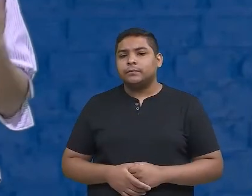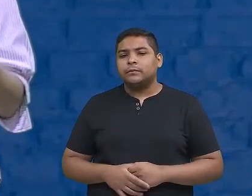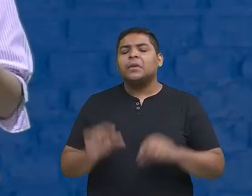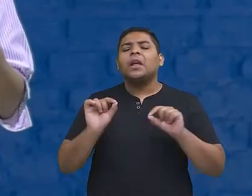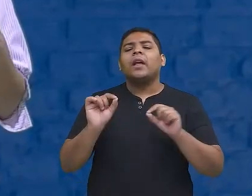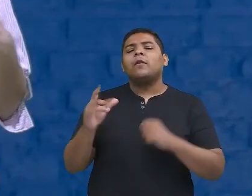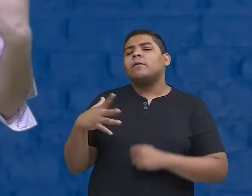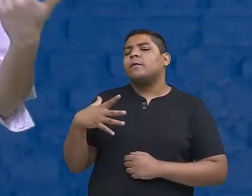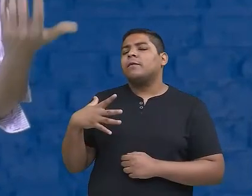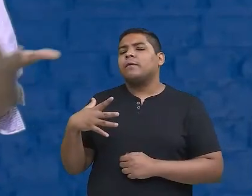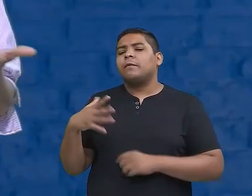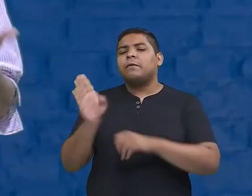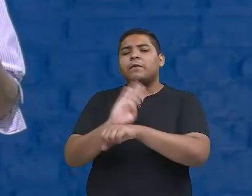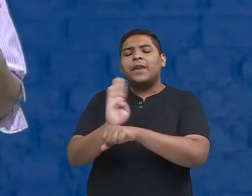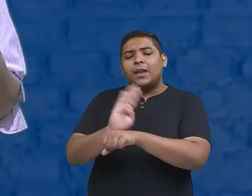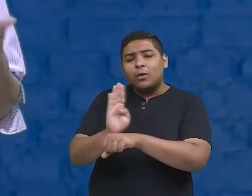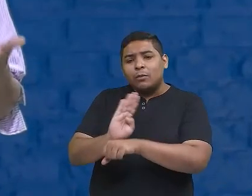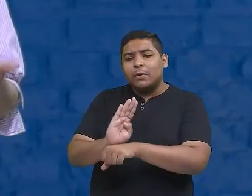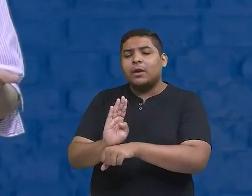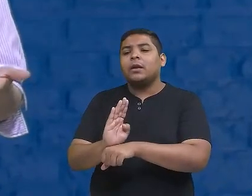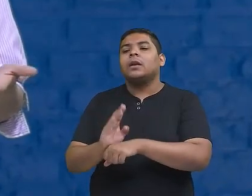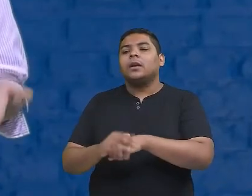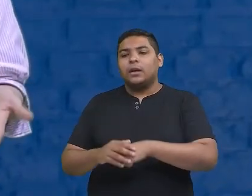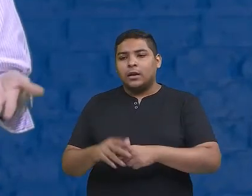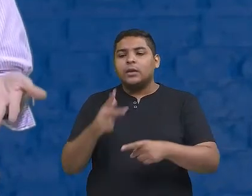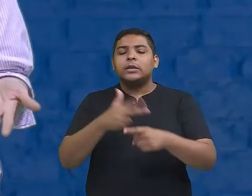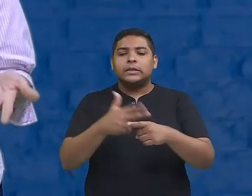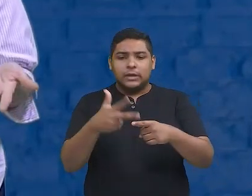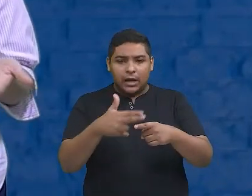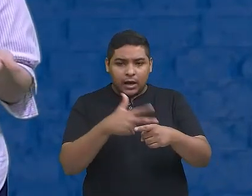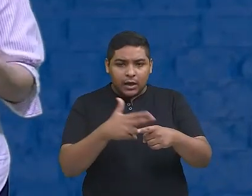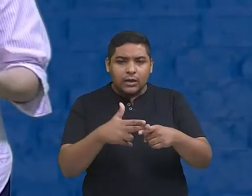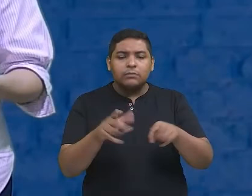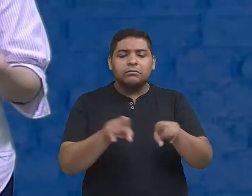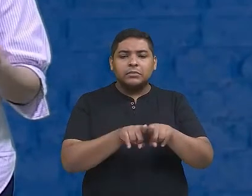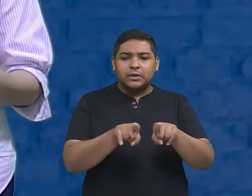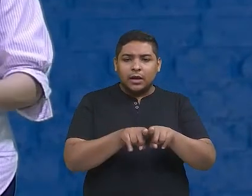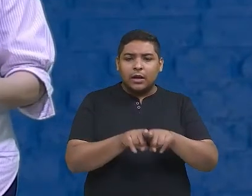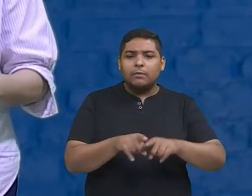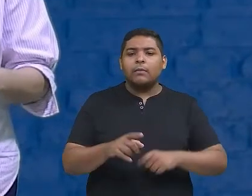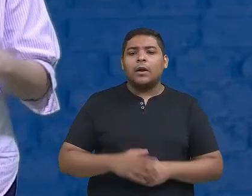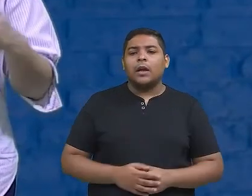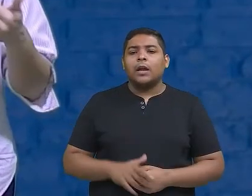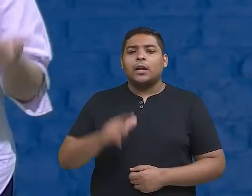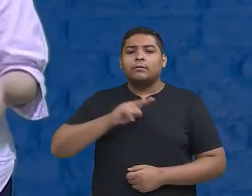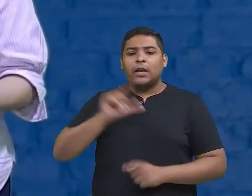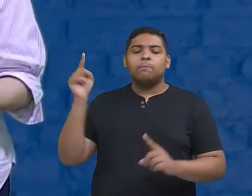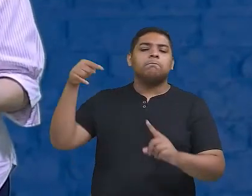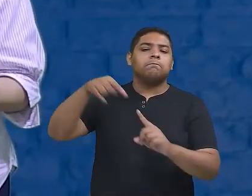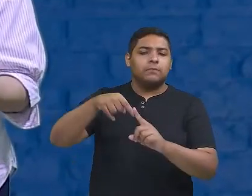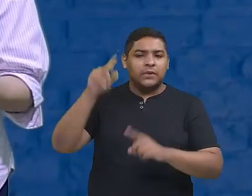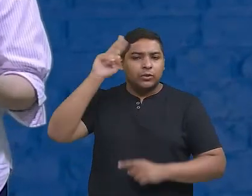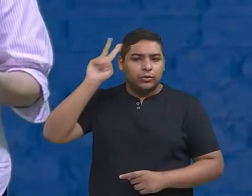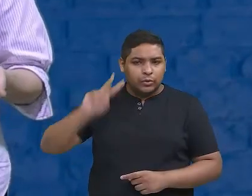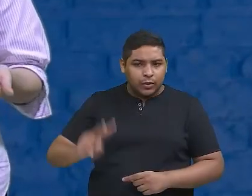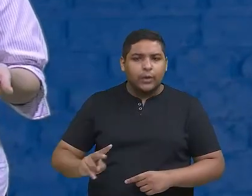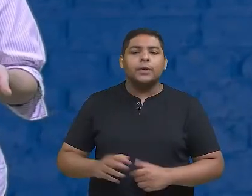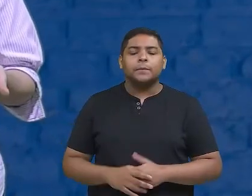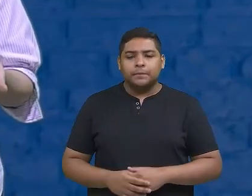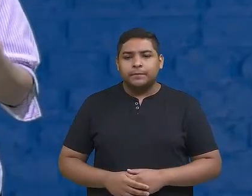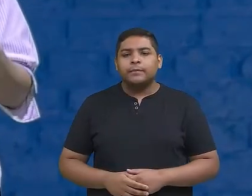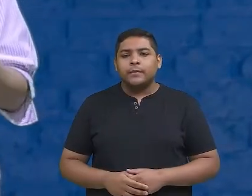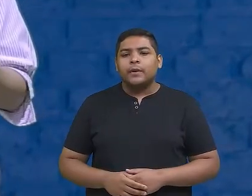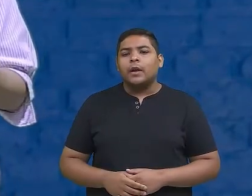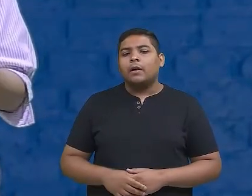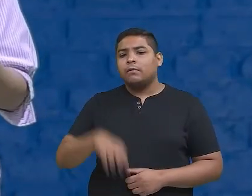de séries que eu estou vivenciando, que eu estou aprendendo, que possa ter essa moral da história, de ser gentil ou de ser